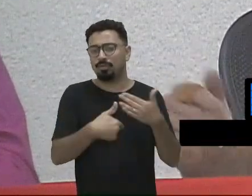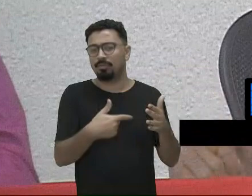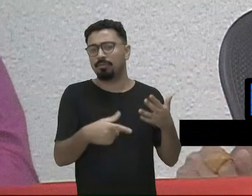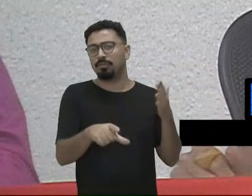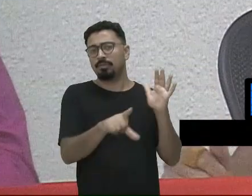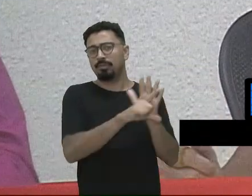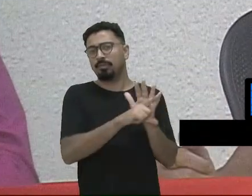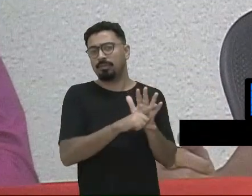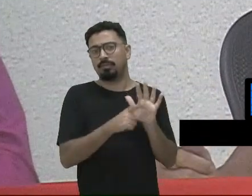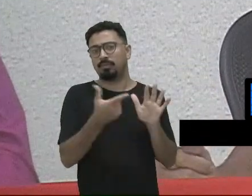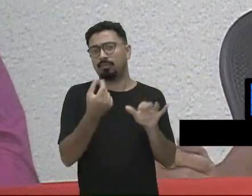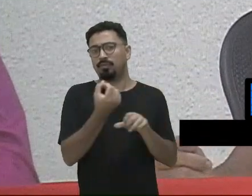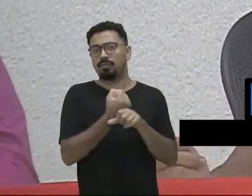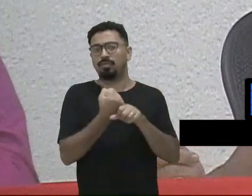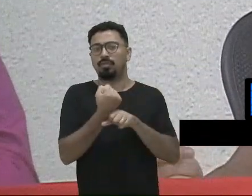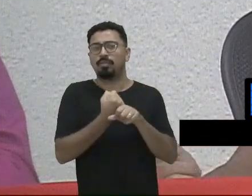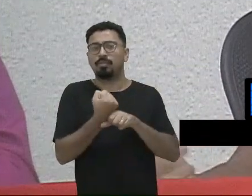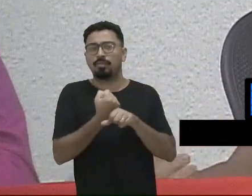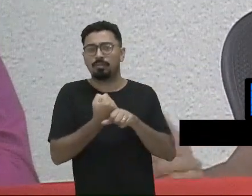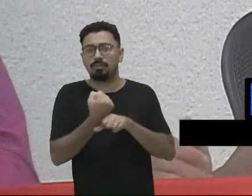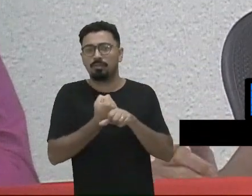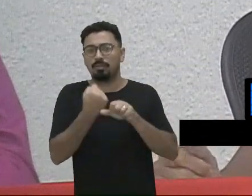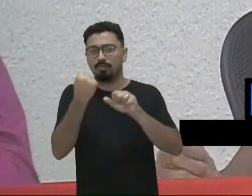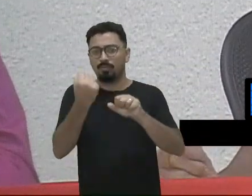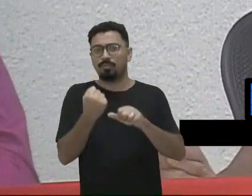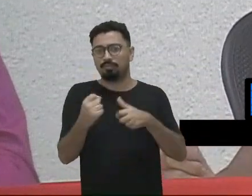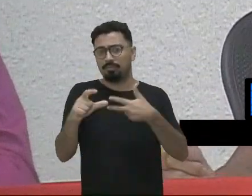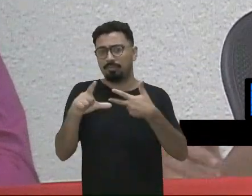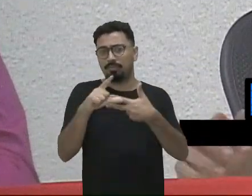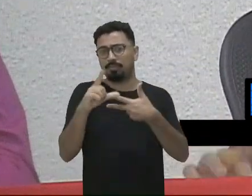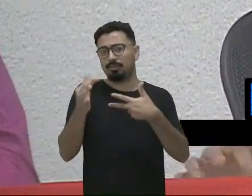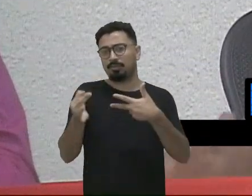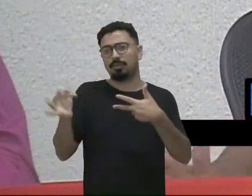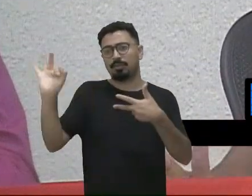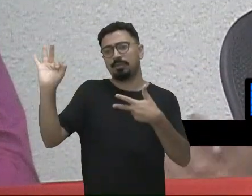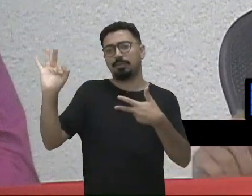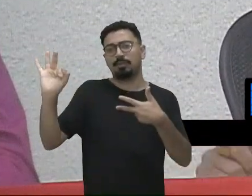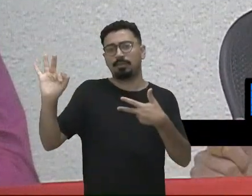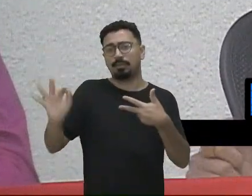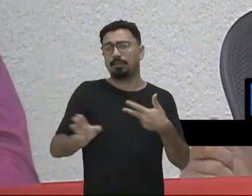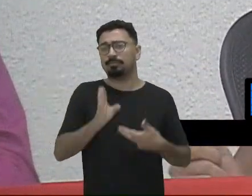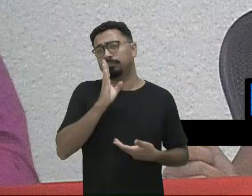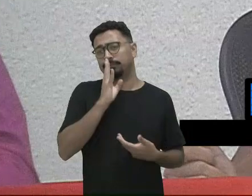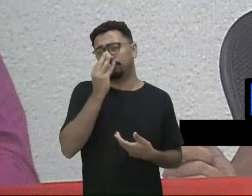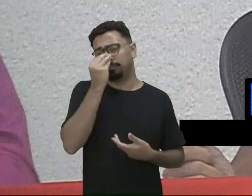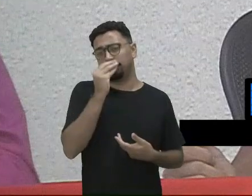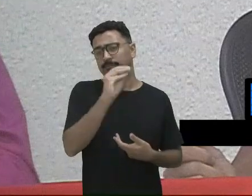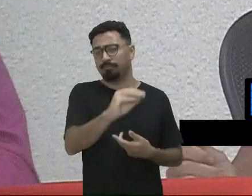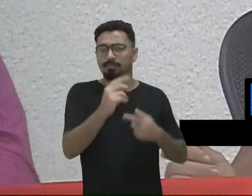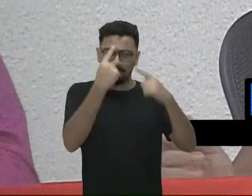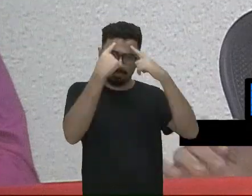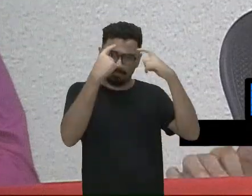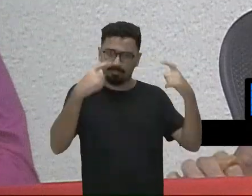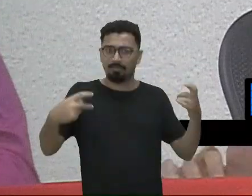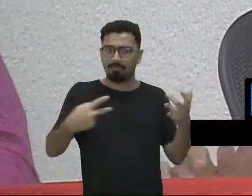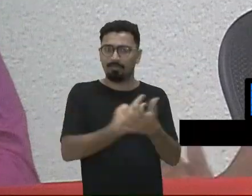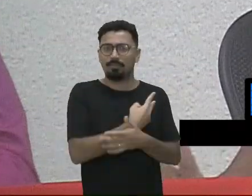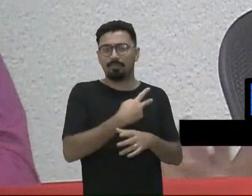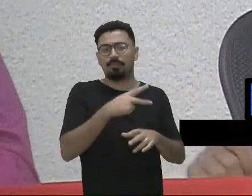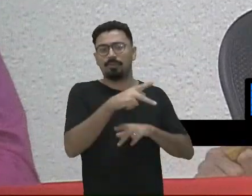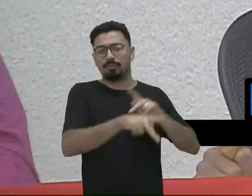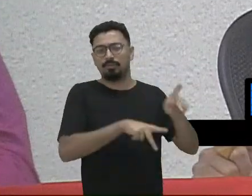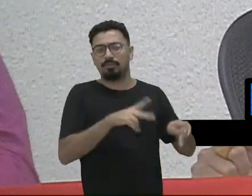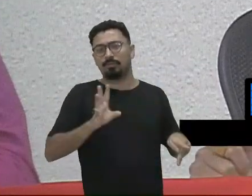mais de 20 anos, o nosso poder legislativo federal, ele é omisso em relação às violências que acontecem em relação à